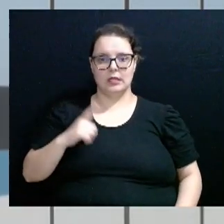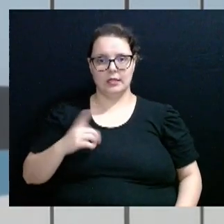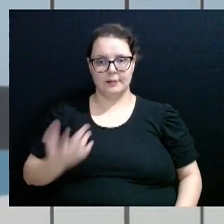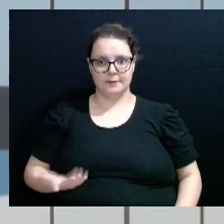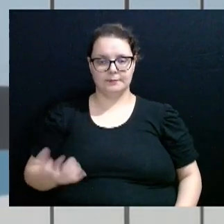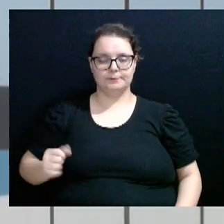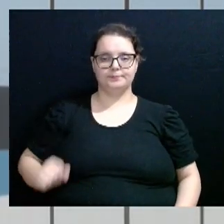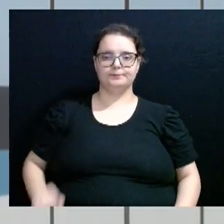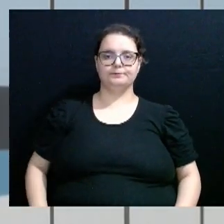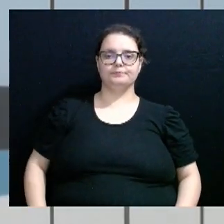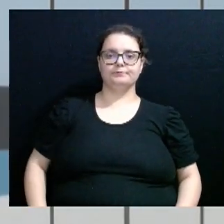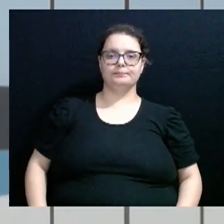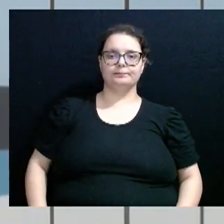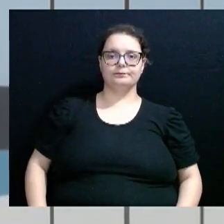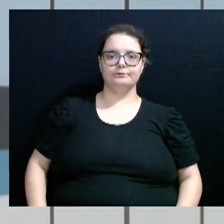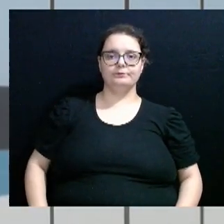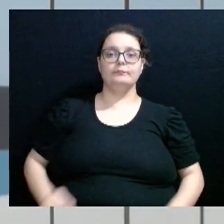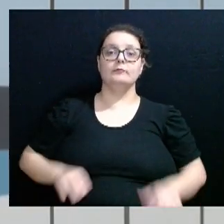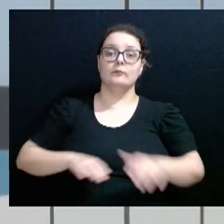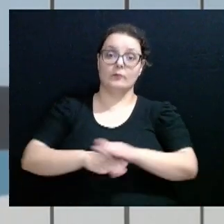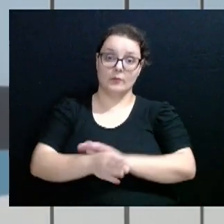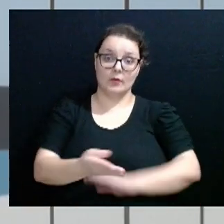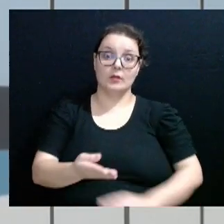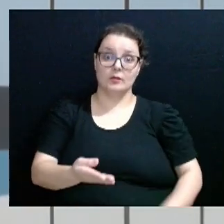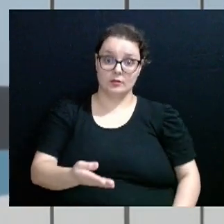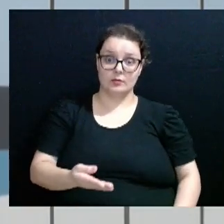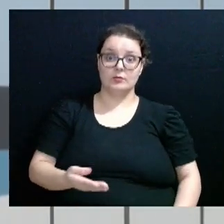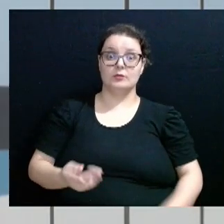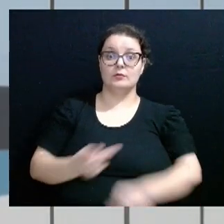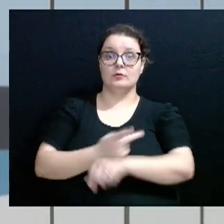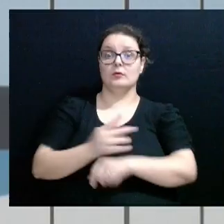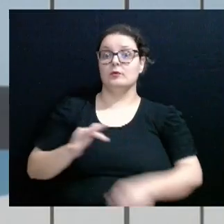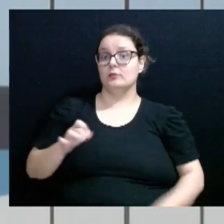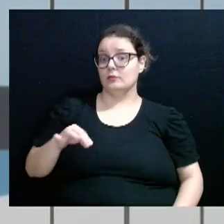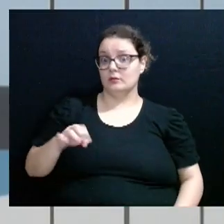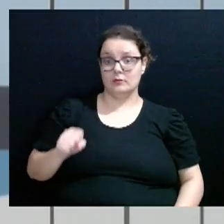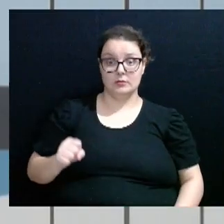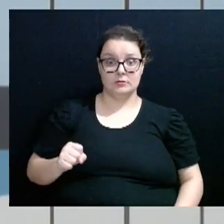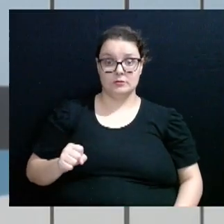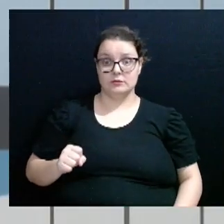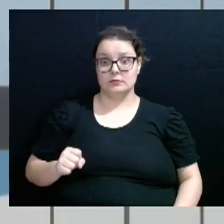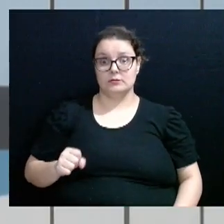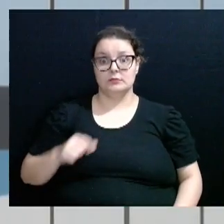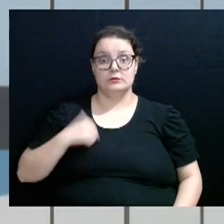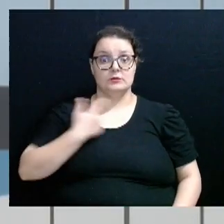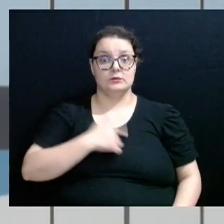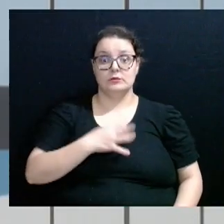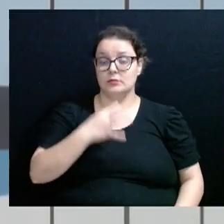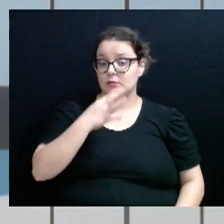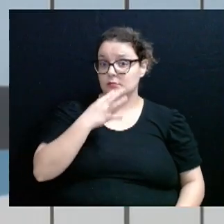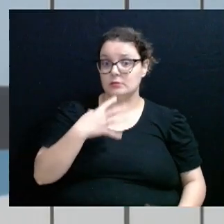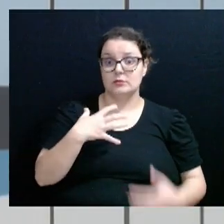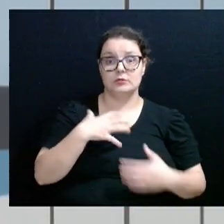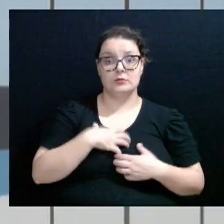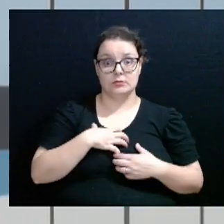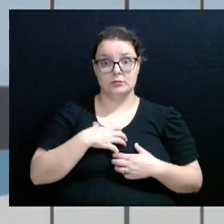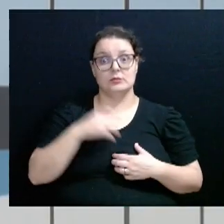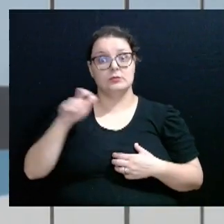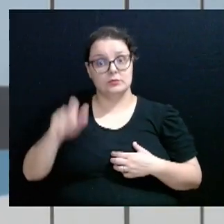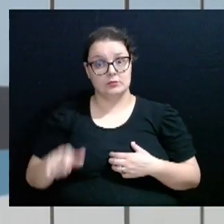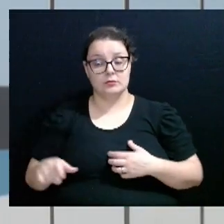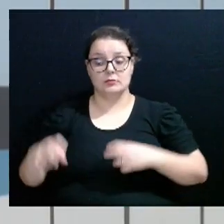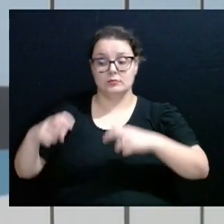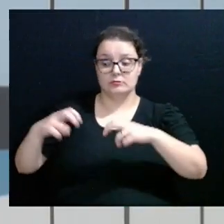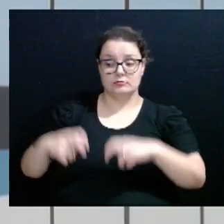esse costume de buscar fontes que a gente conheça, que a gente sente com a pessoa para conversar, que a gente